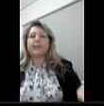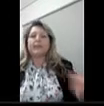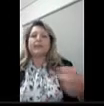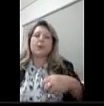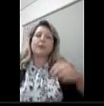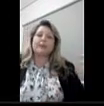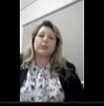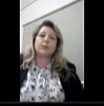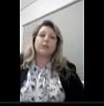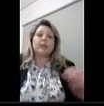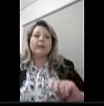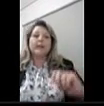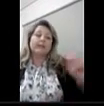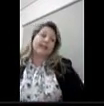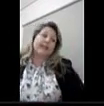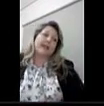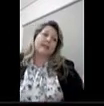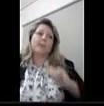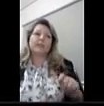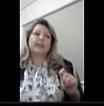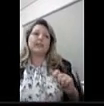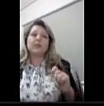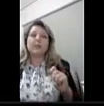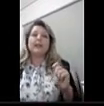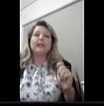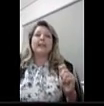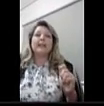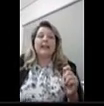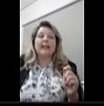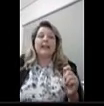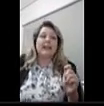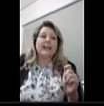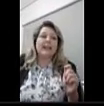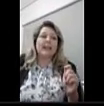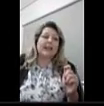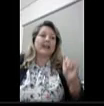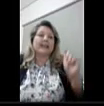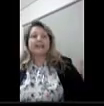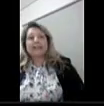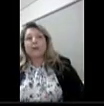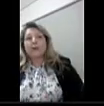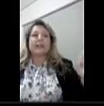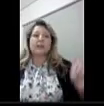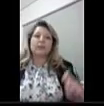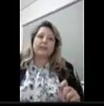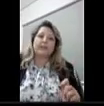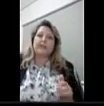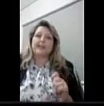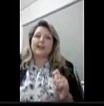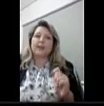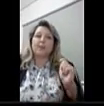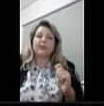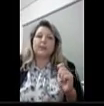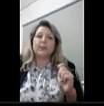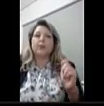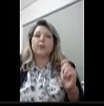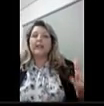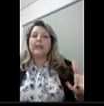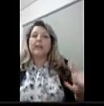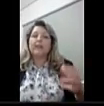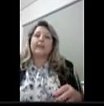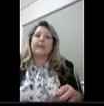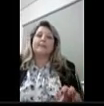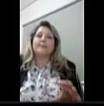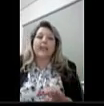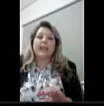vai ficar brincando com o apontador, vai lembrar do apontador, quem deu, ele ganhou de aniversário o apontador.